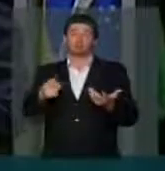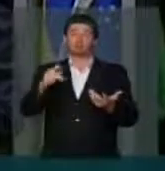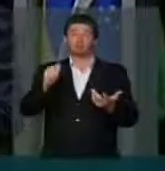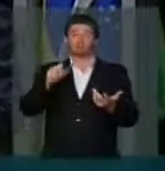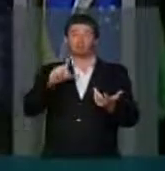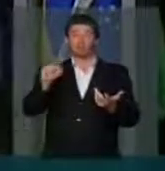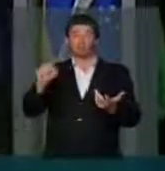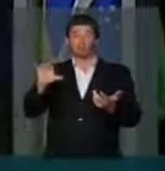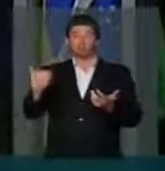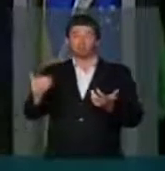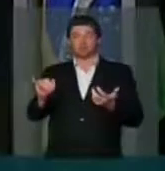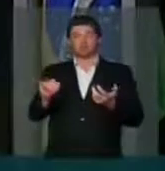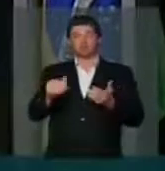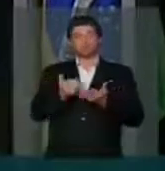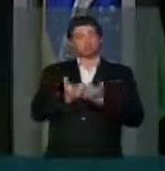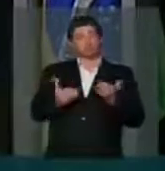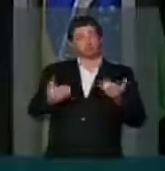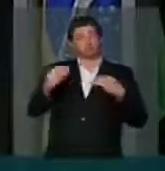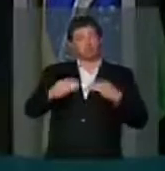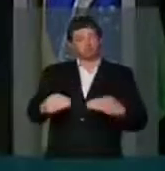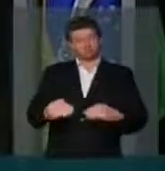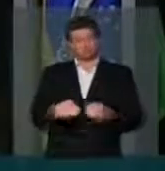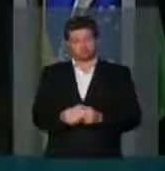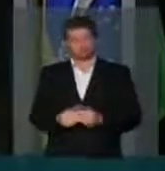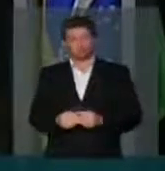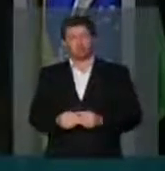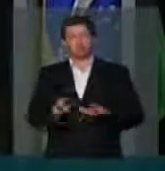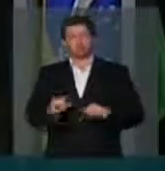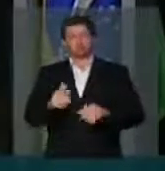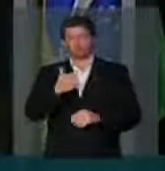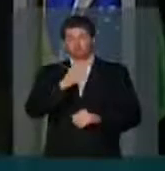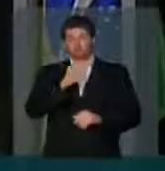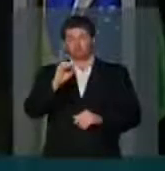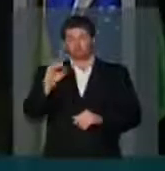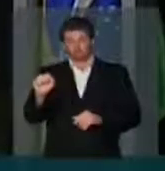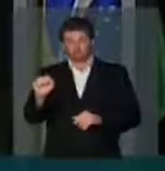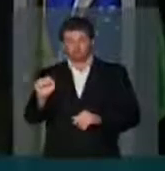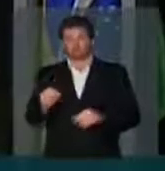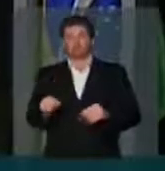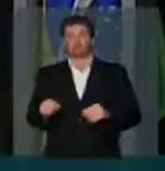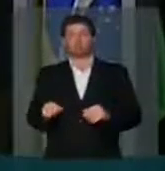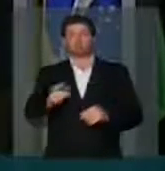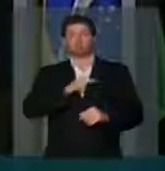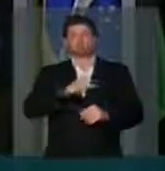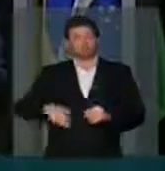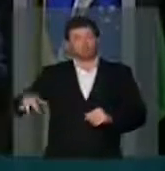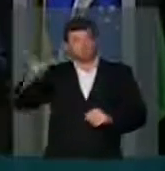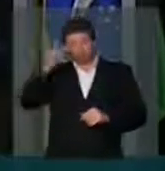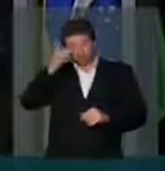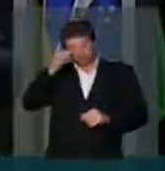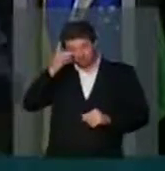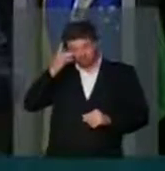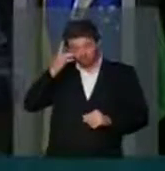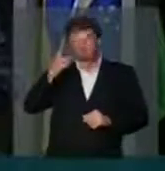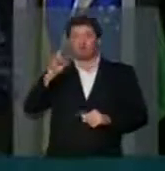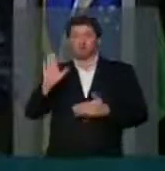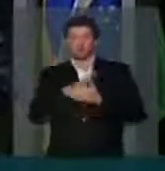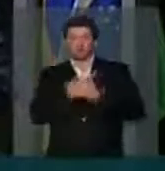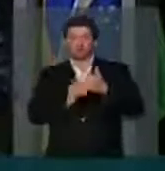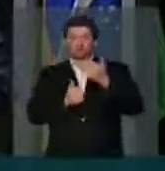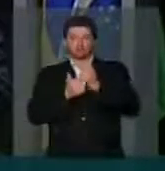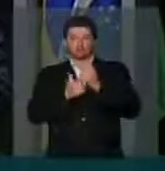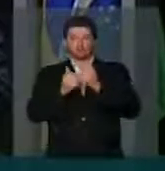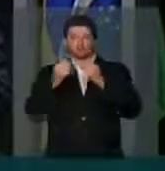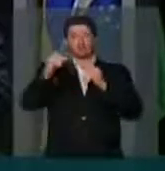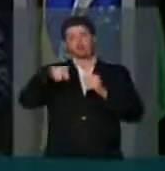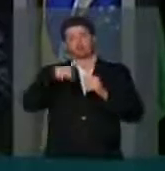Palocci caiu do ministério. Em 2008, a Casa Civil, à época comandada por Dilma Rousseff, alguns assessores